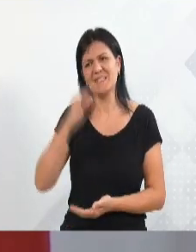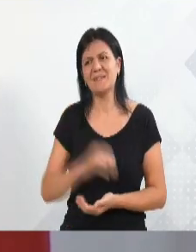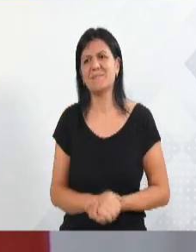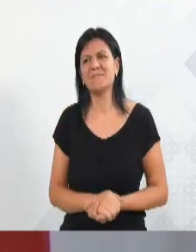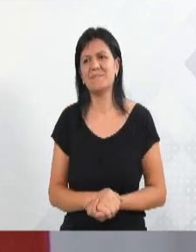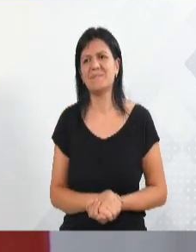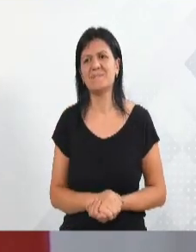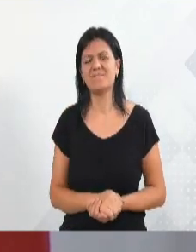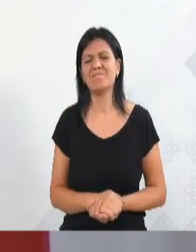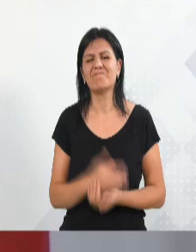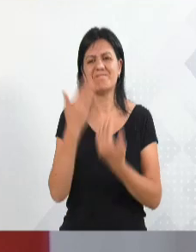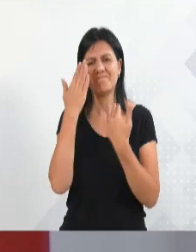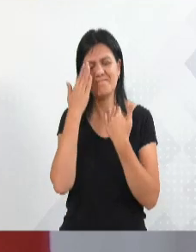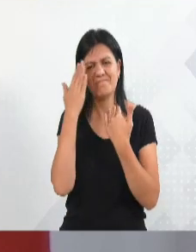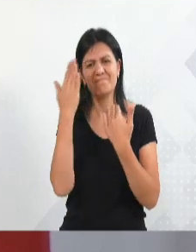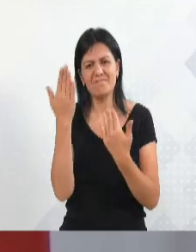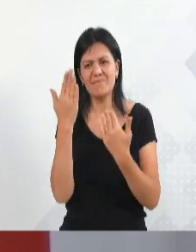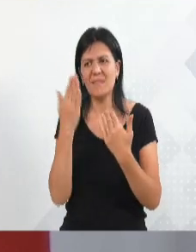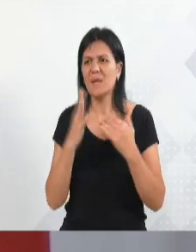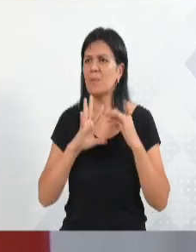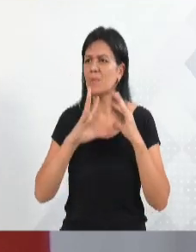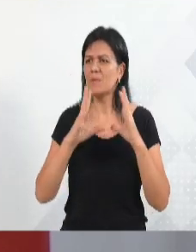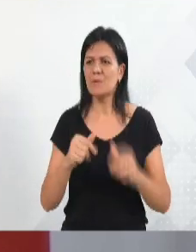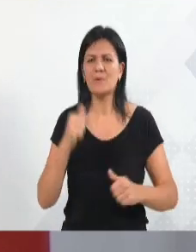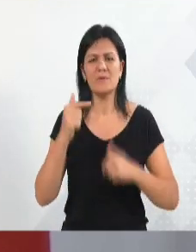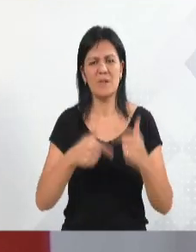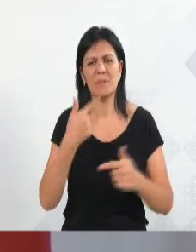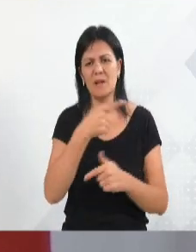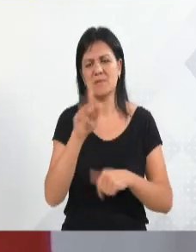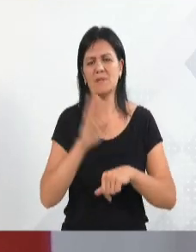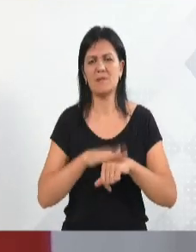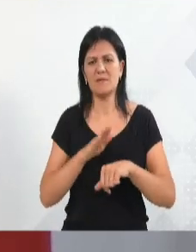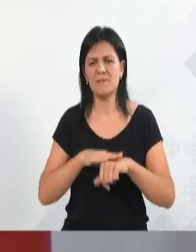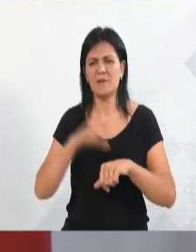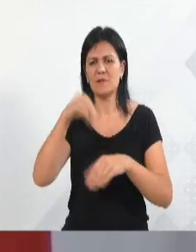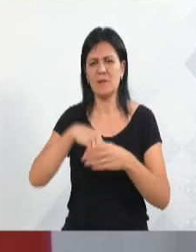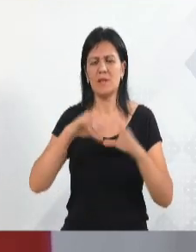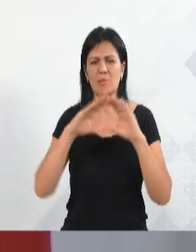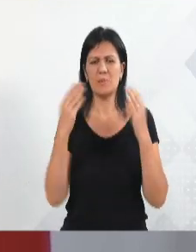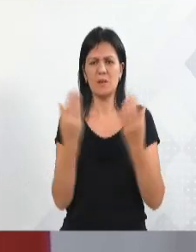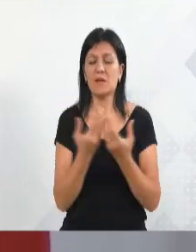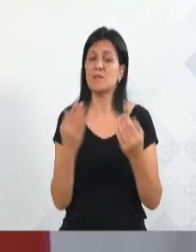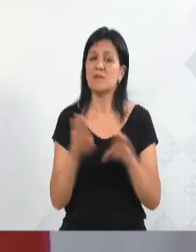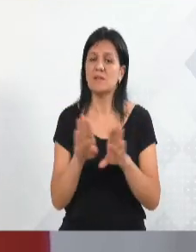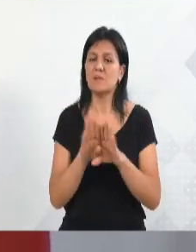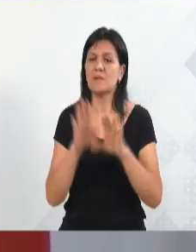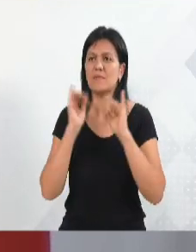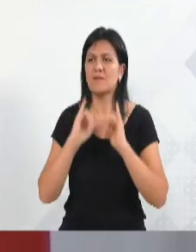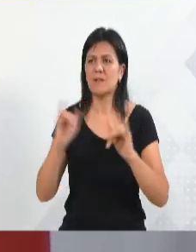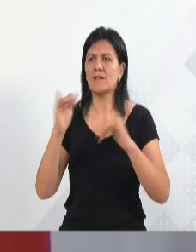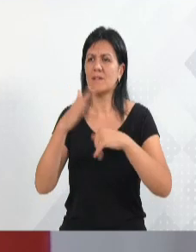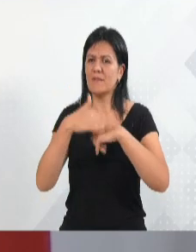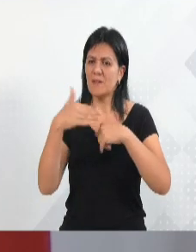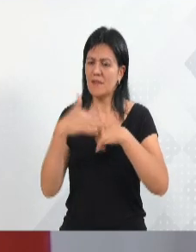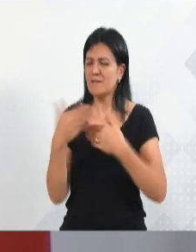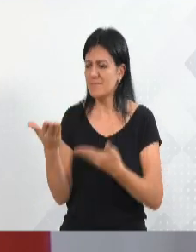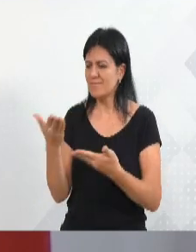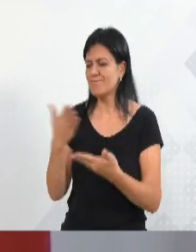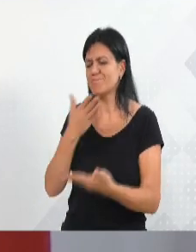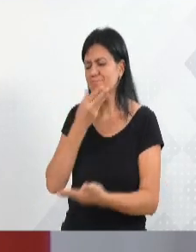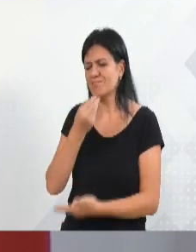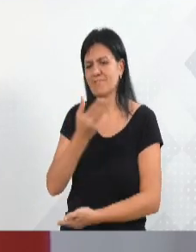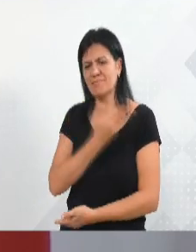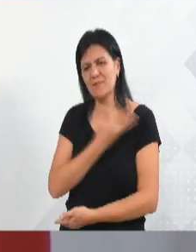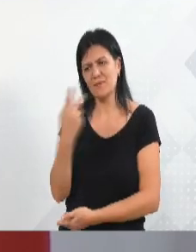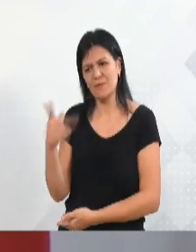eu tenho aqui a agradecer por todos os serviços prestados para a comunidade de Blumenau, dizer com muito carinho, sargento, que sou muito amigo do seu irmão,